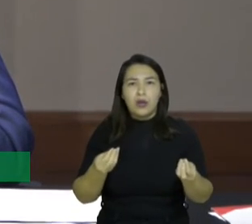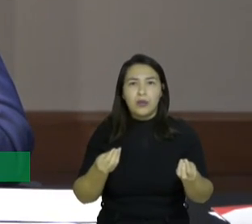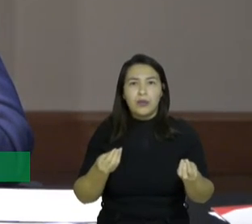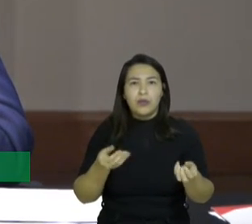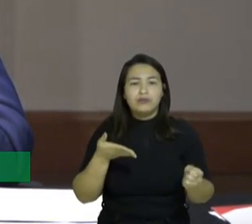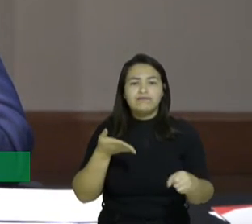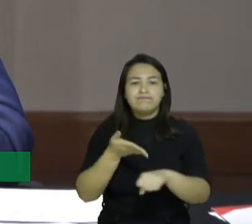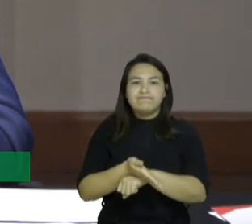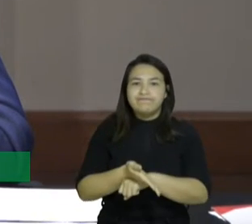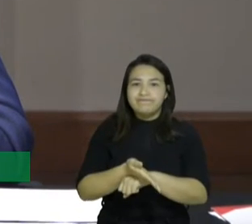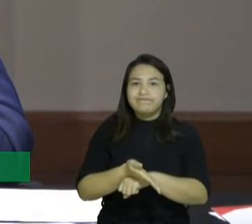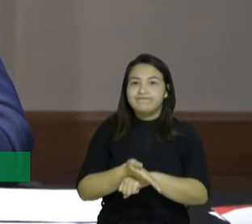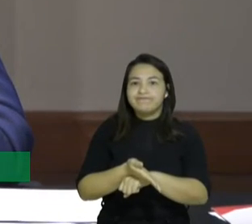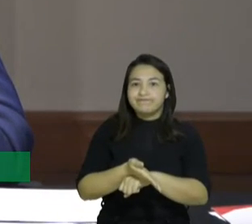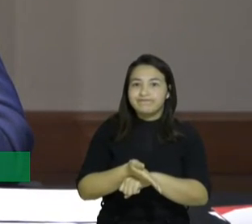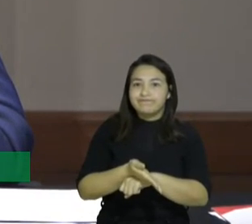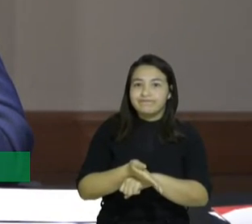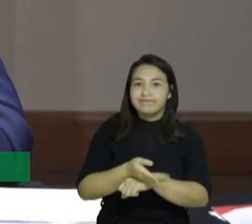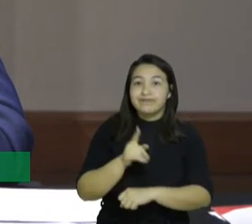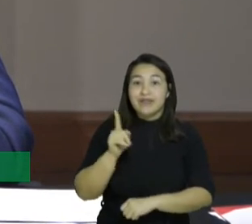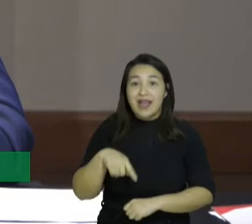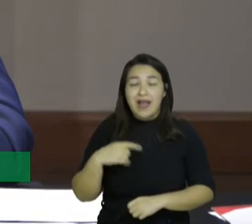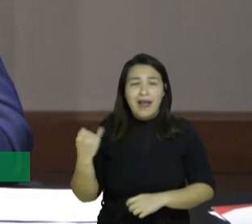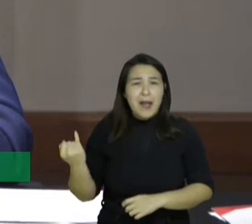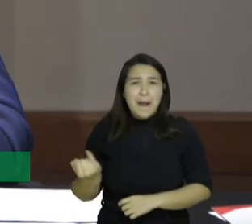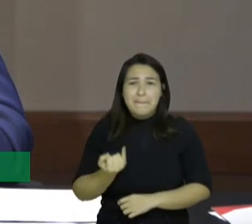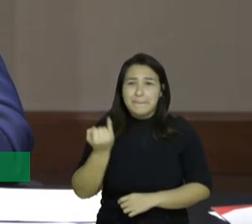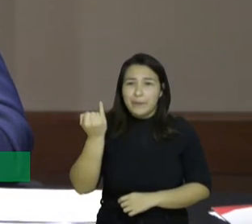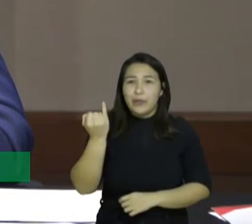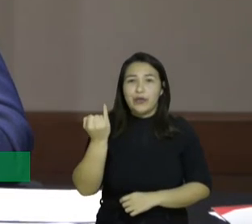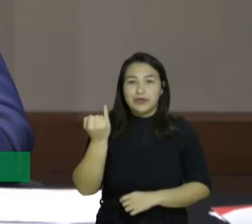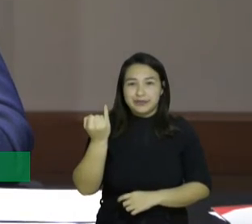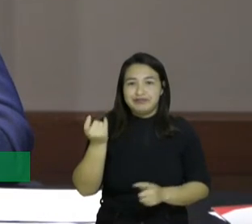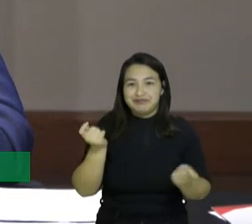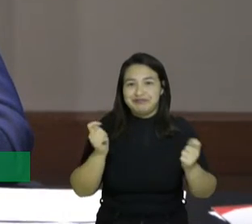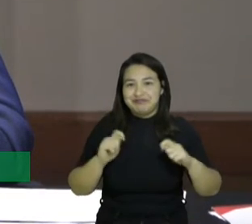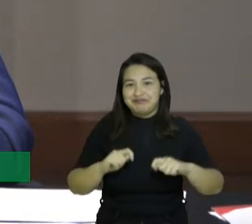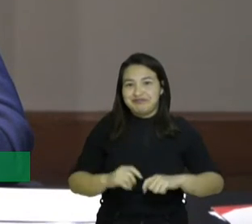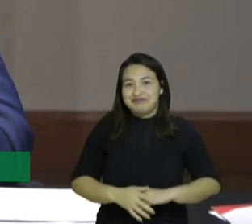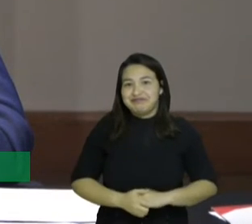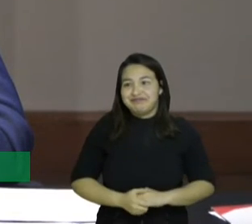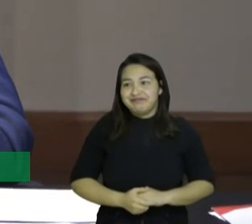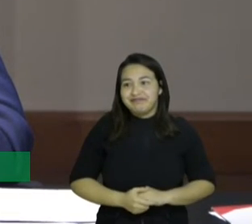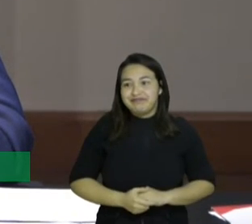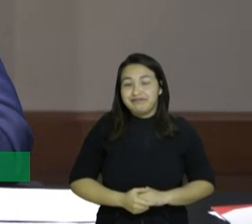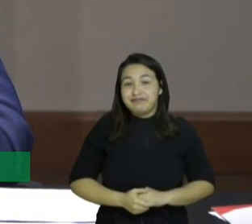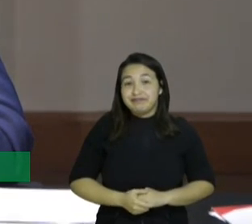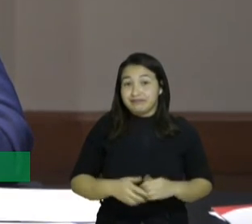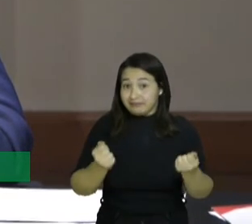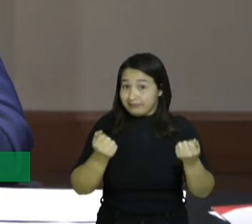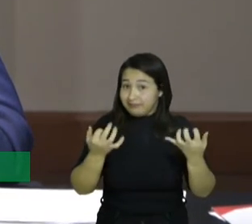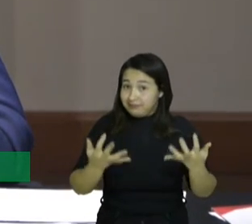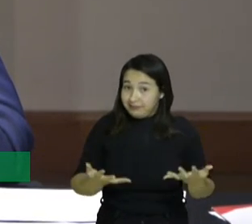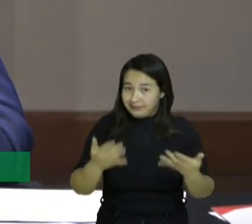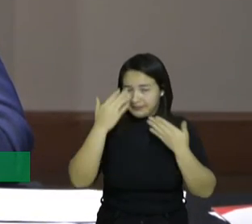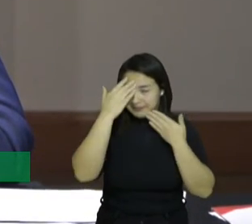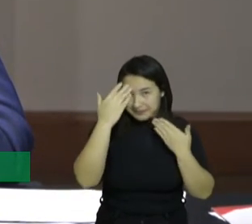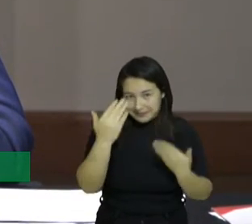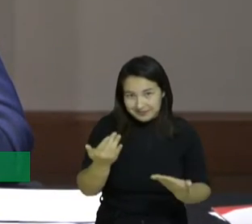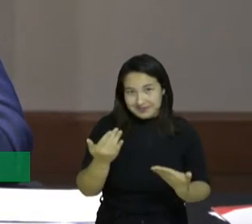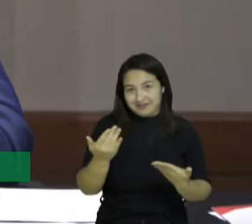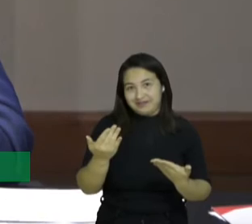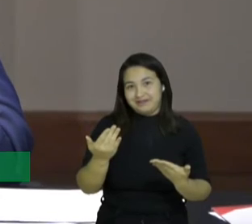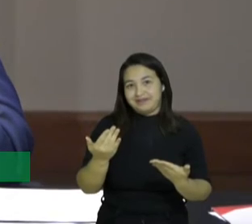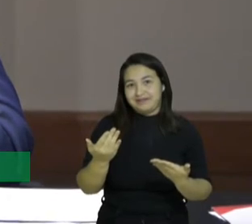vamos dizer assim é extremamente propício quero dizer Samo muito muito obrigado muito